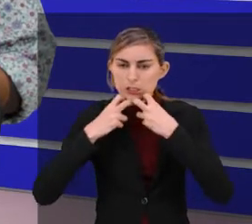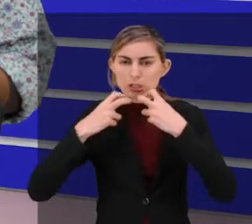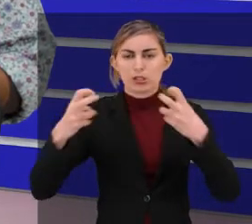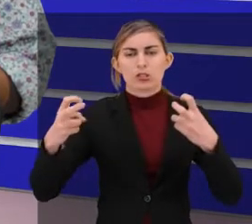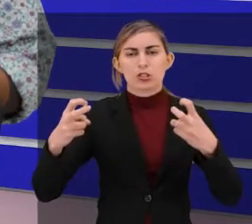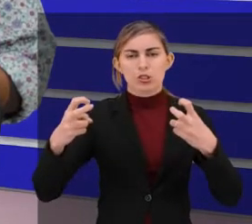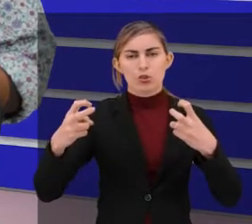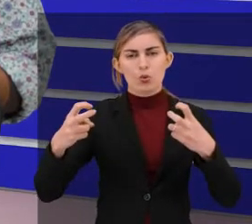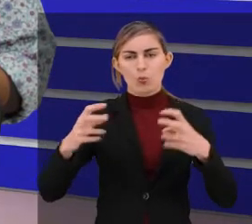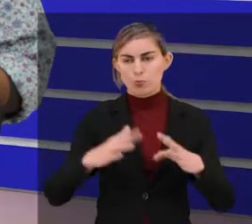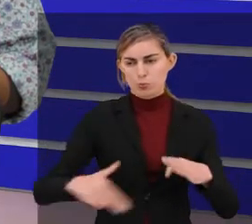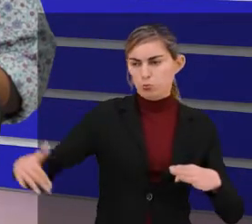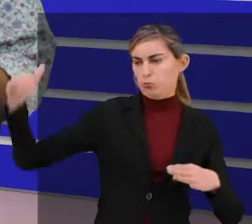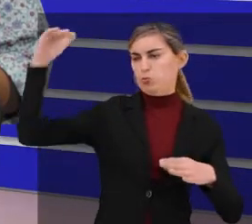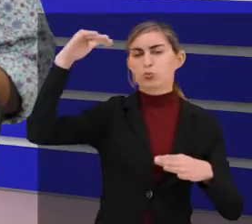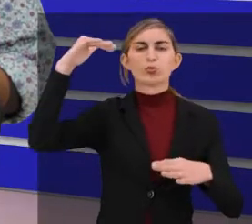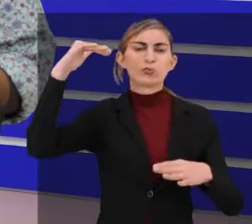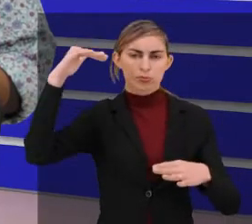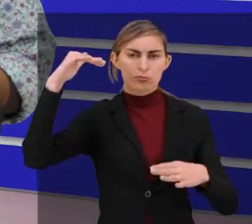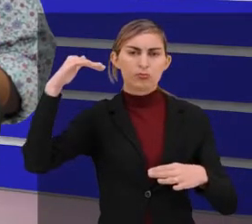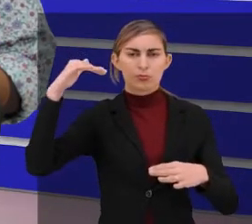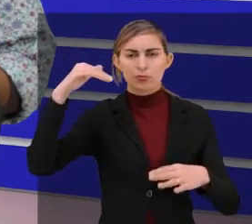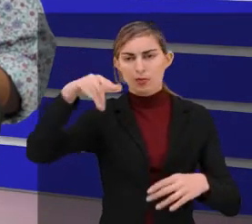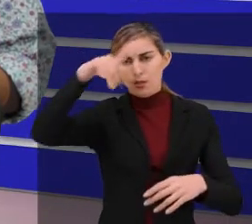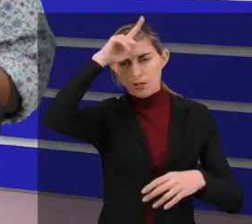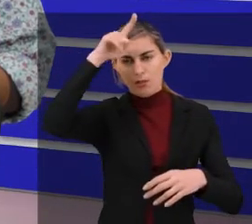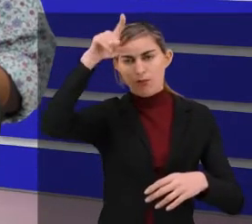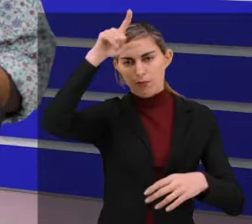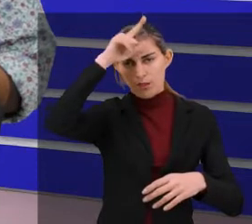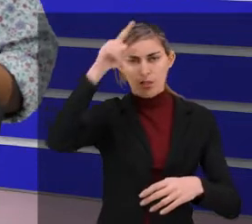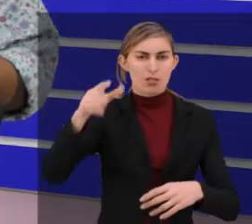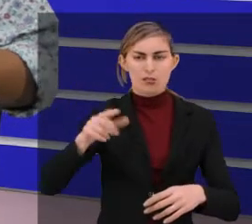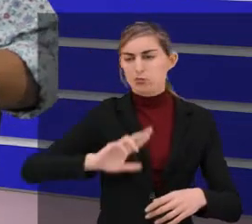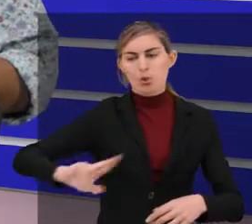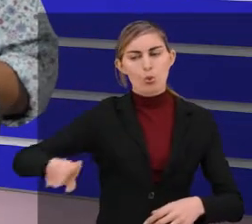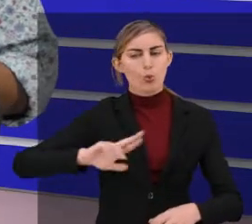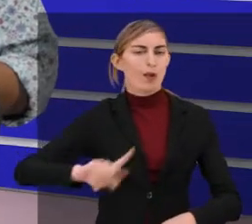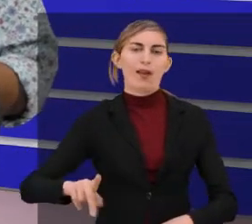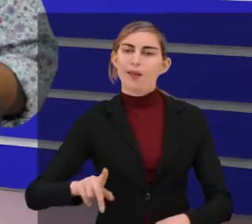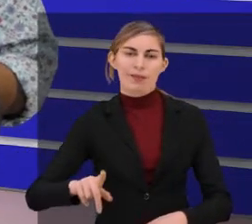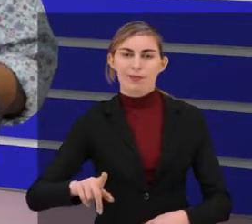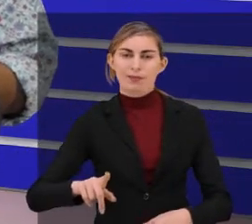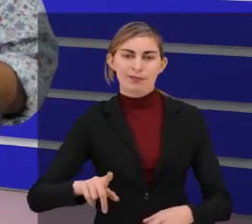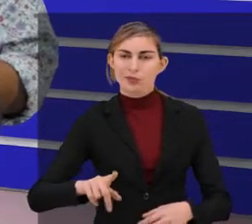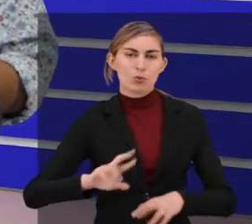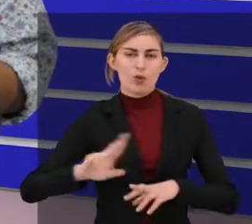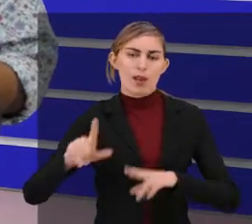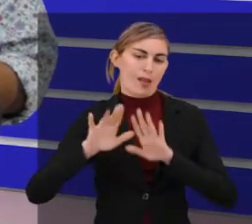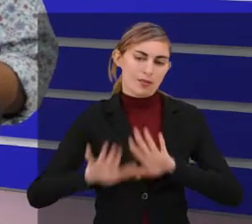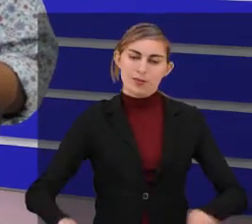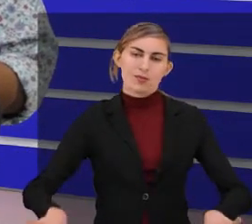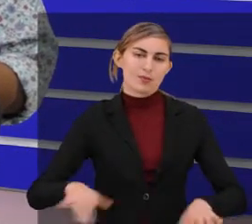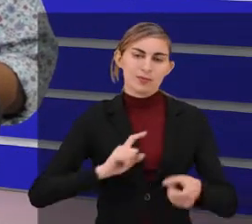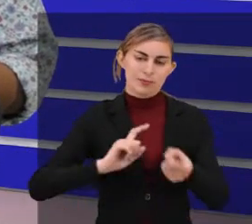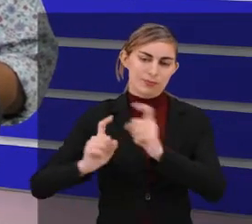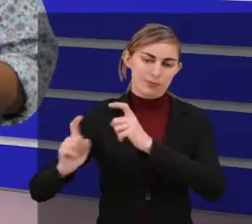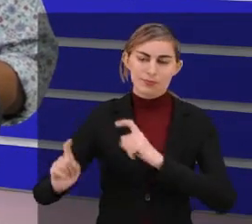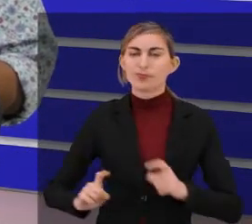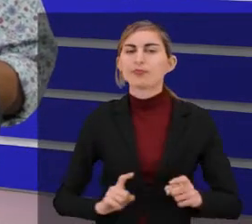grito para se colocar como uma pessoa de liderança. E liderança não é isso. Não é assim que se